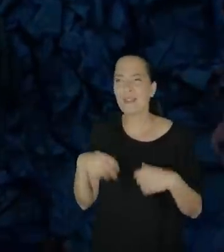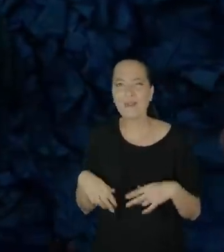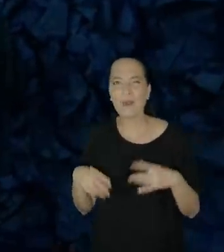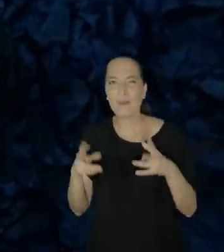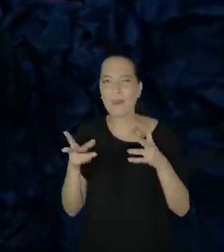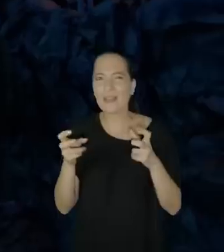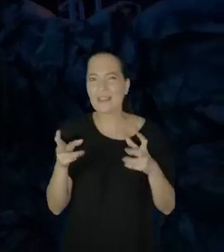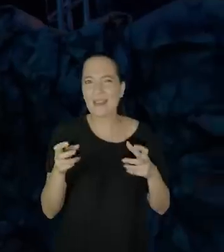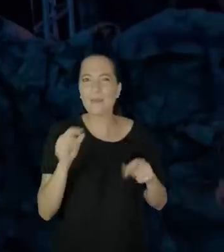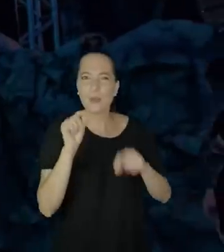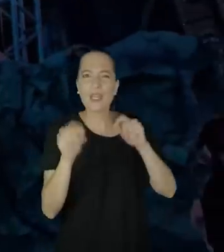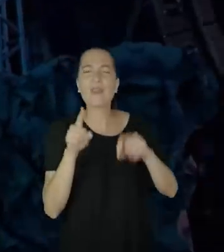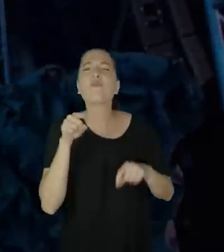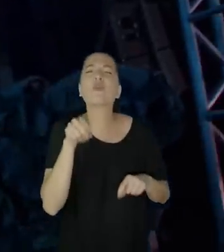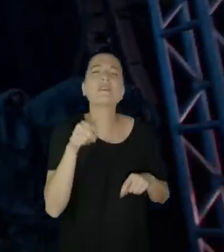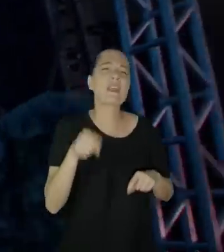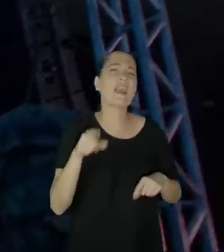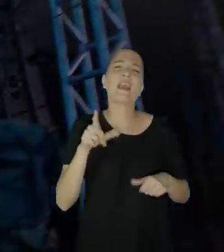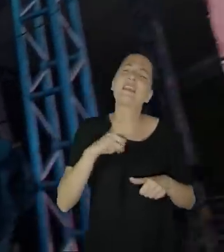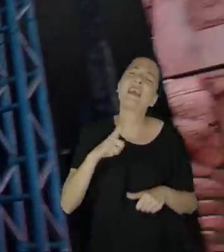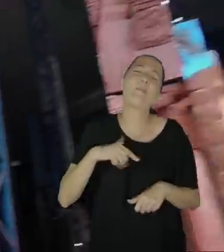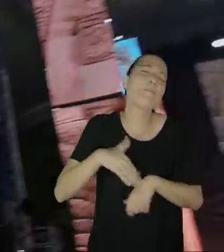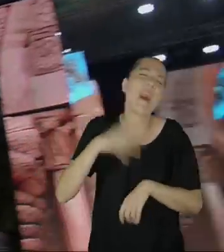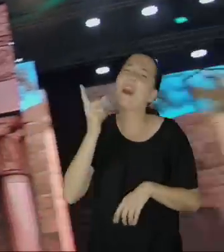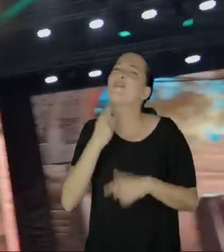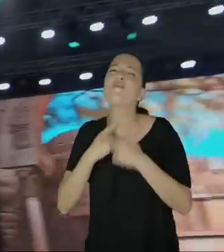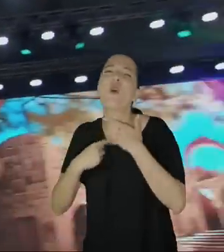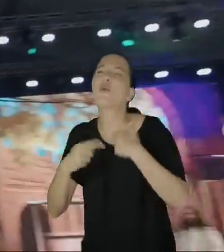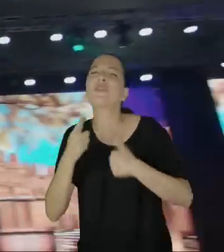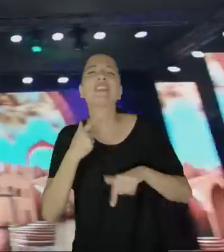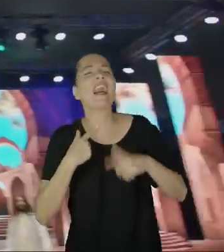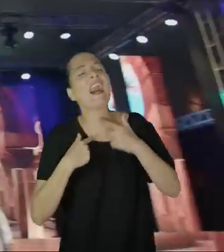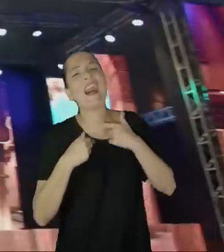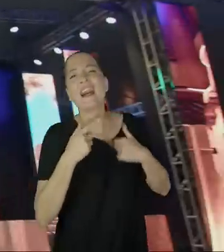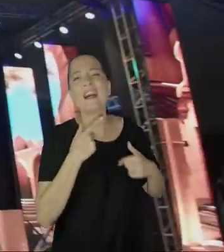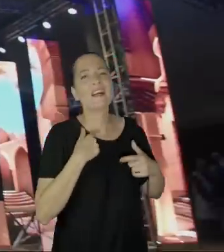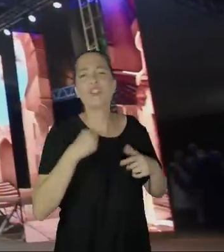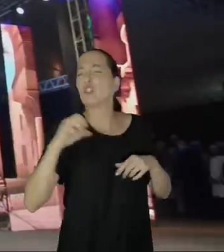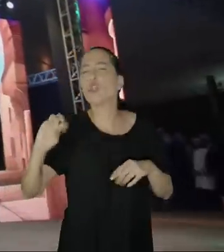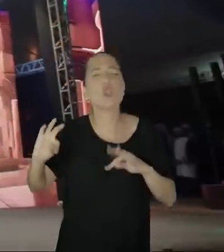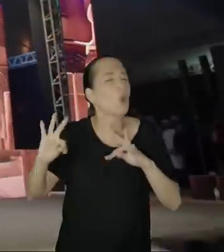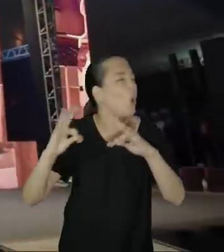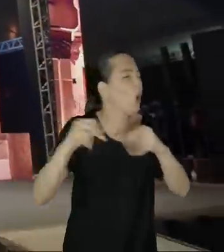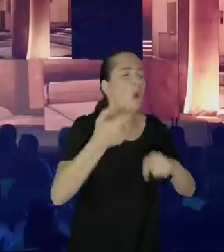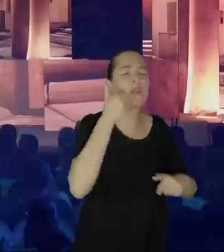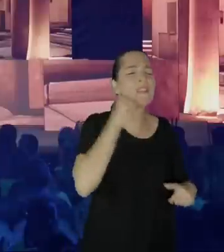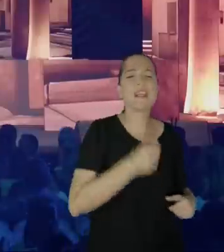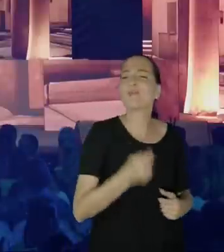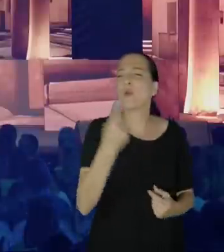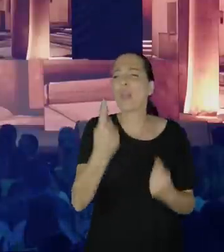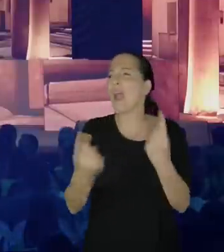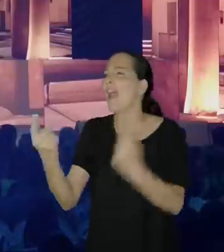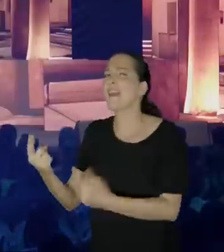a mais sedenta das mulheres de Sicar.